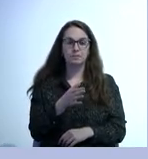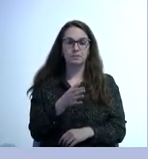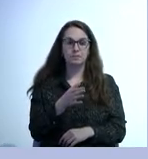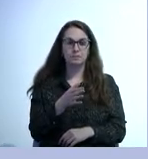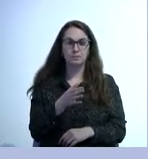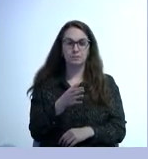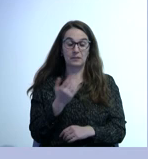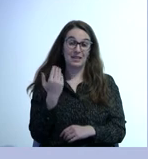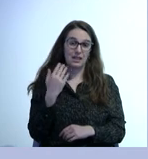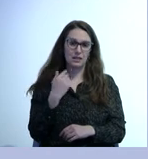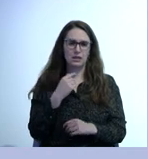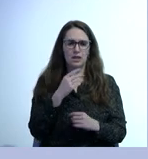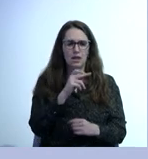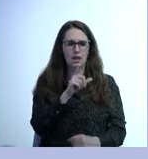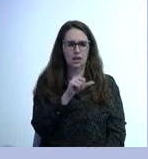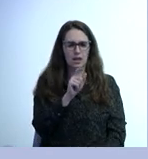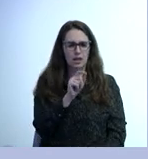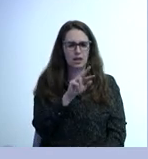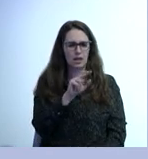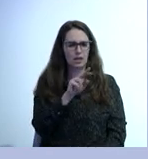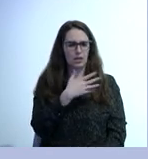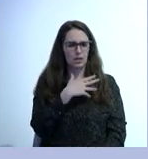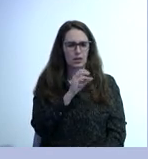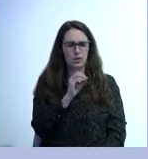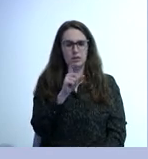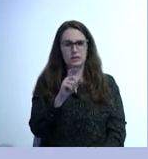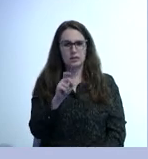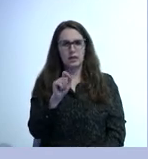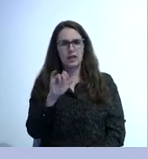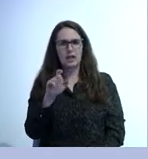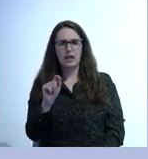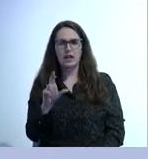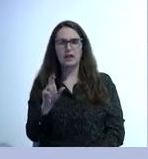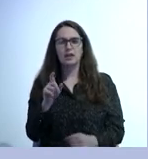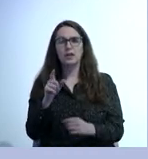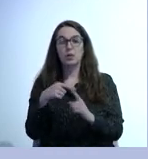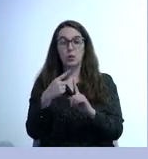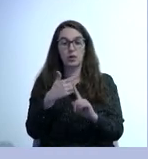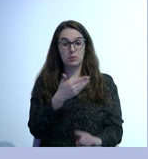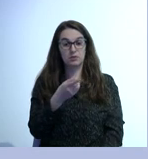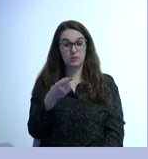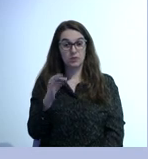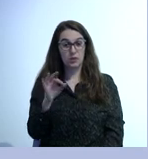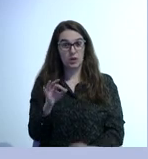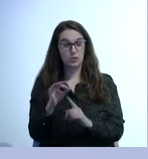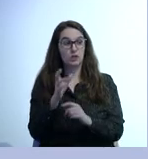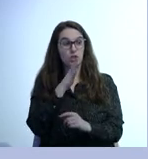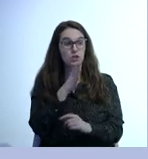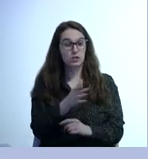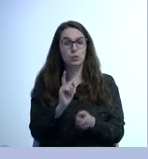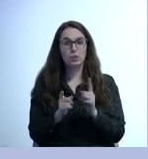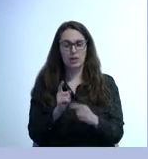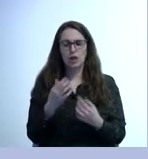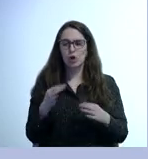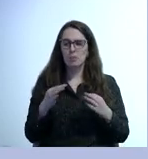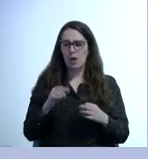numa resposta ao Alejandro Zaera, numa entrevista publicada na El Croquis em 94, que é natural que um caso típico